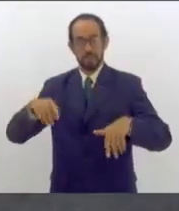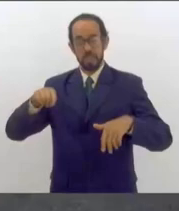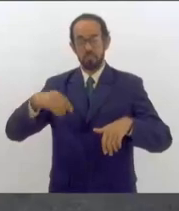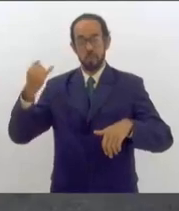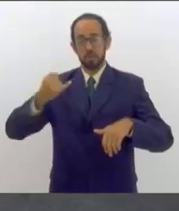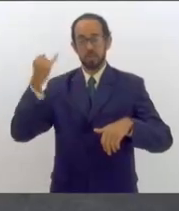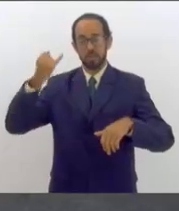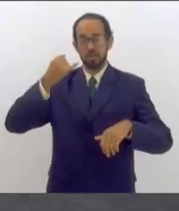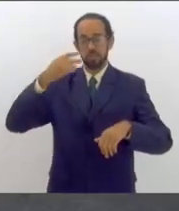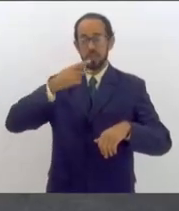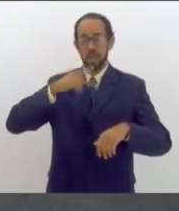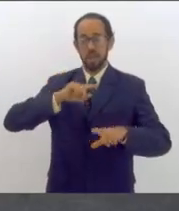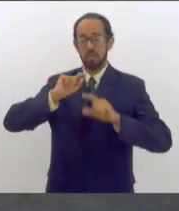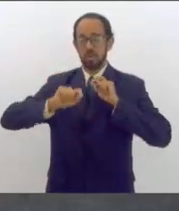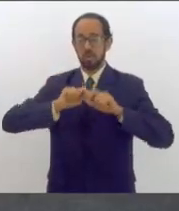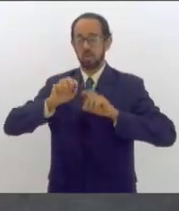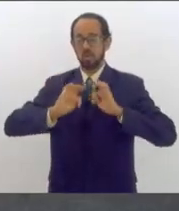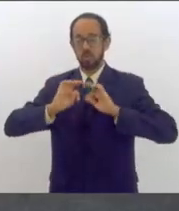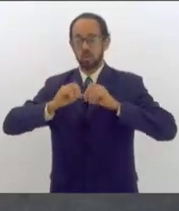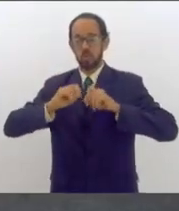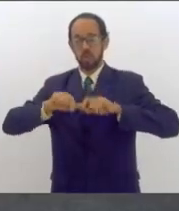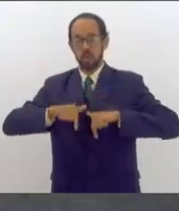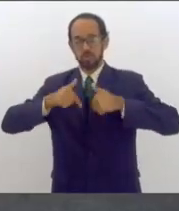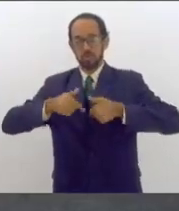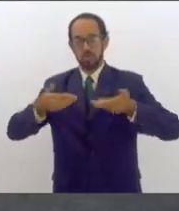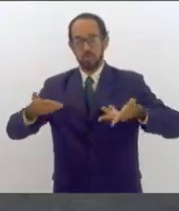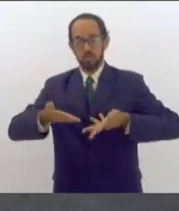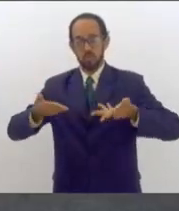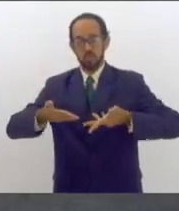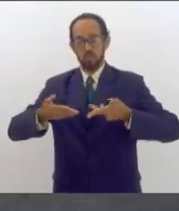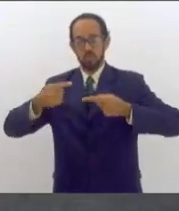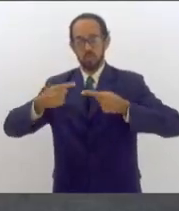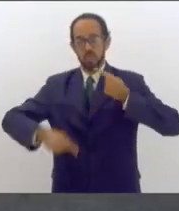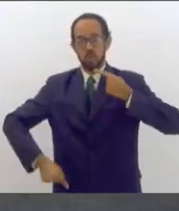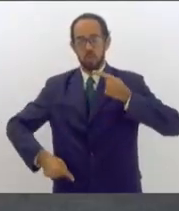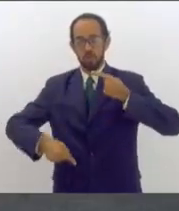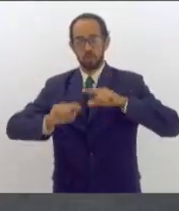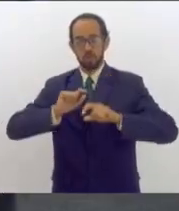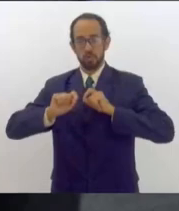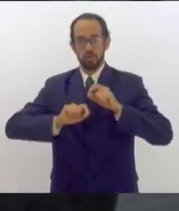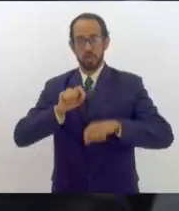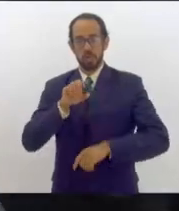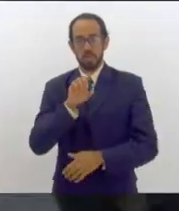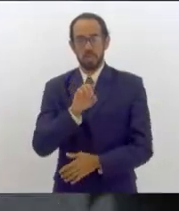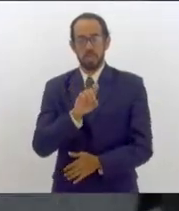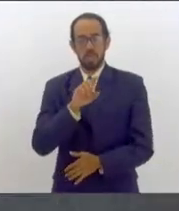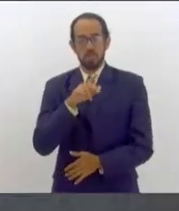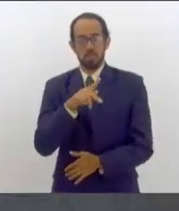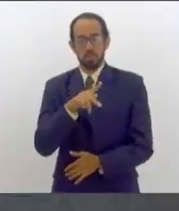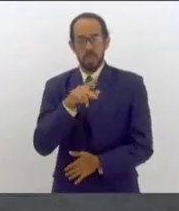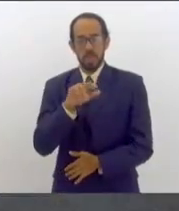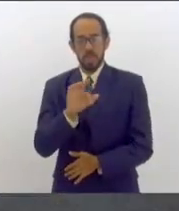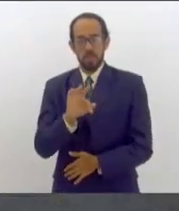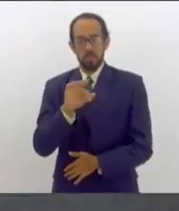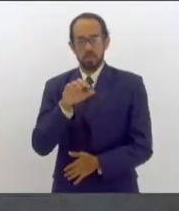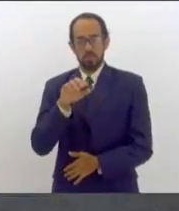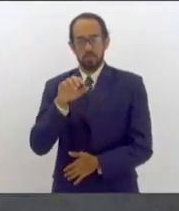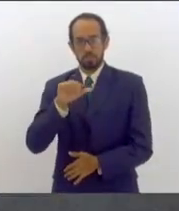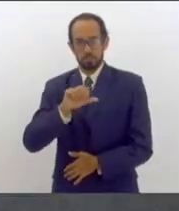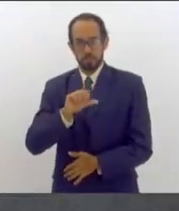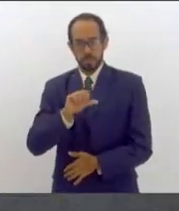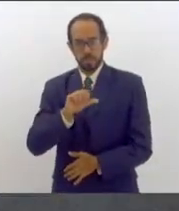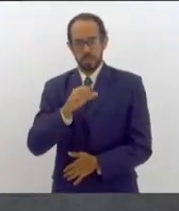presidente que toda a ação hoje já fere a dpf 635 que trouxe